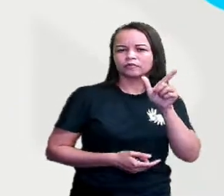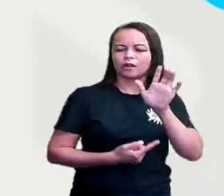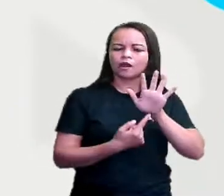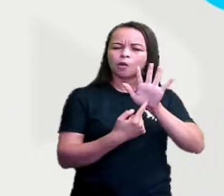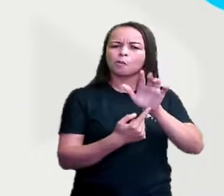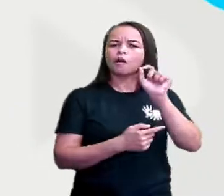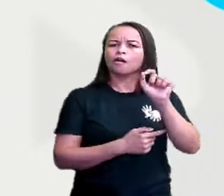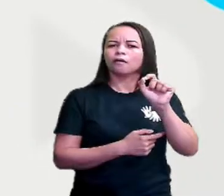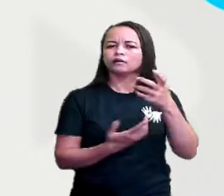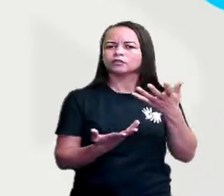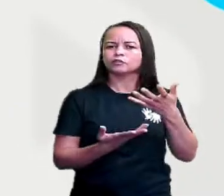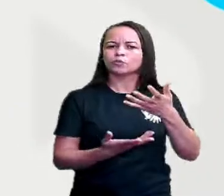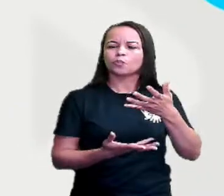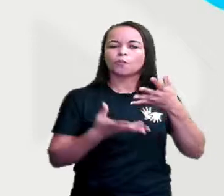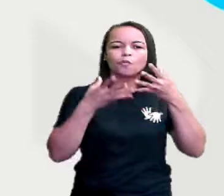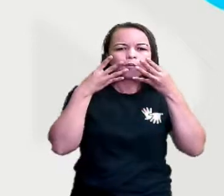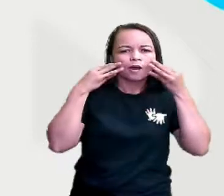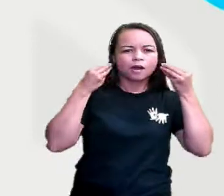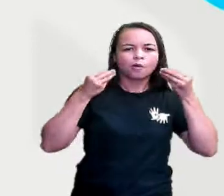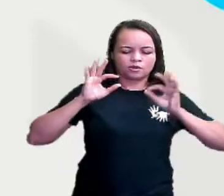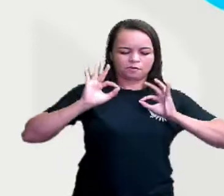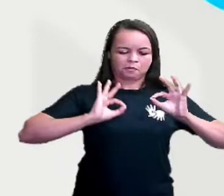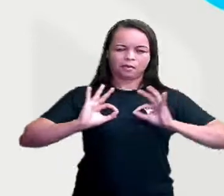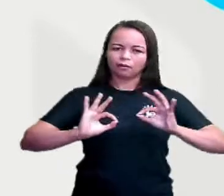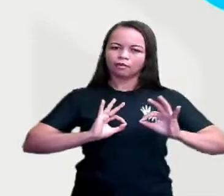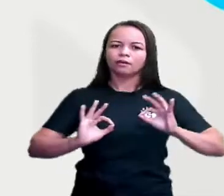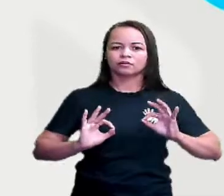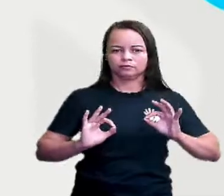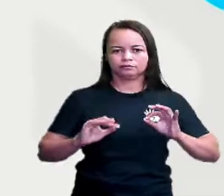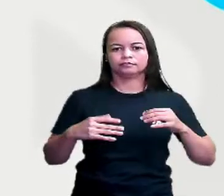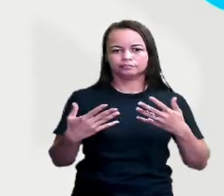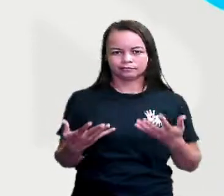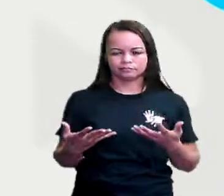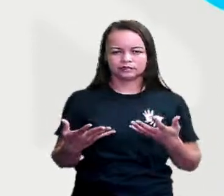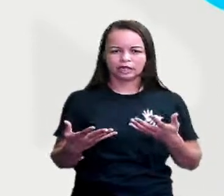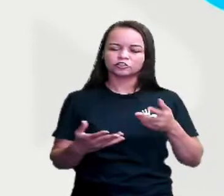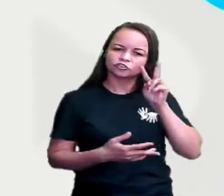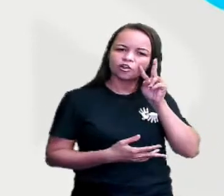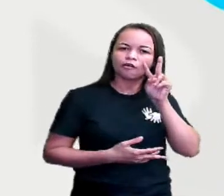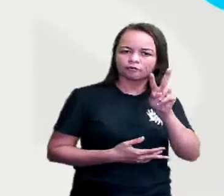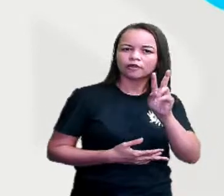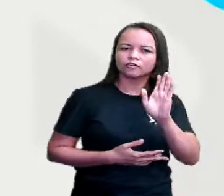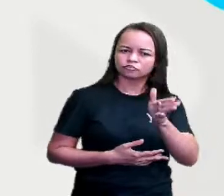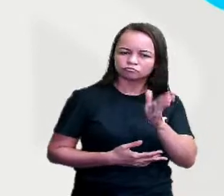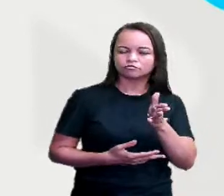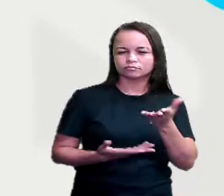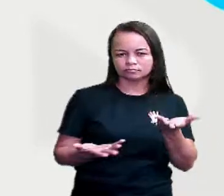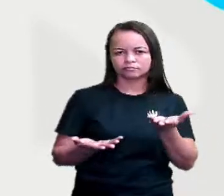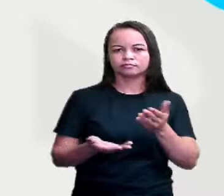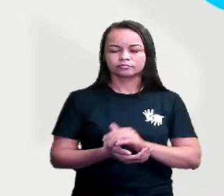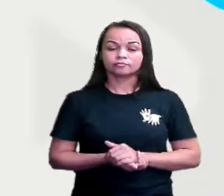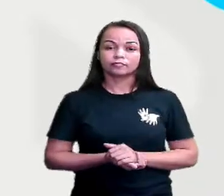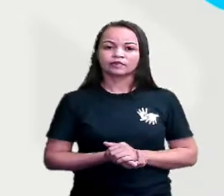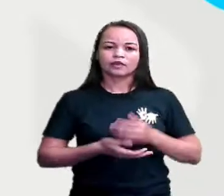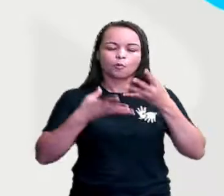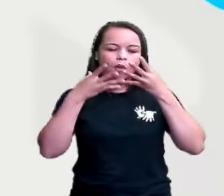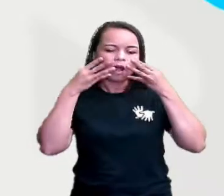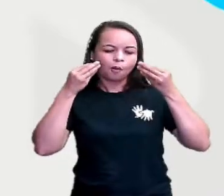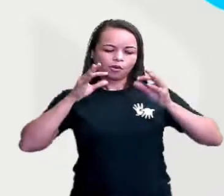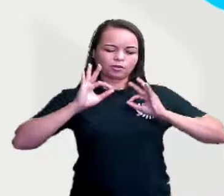cara uma onça pintada, não é isso? A gente consegue identificar uma onça pintada, né? Que é uma espécie